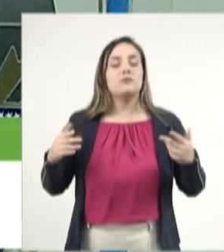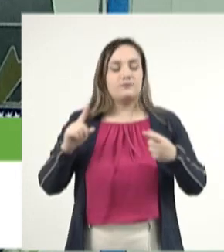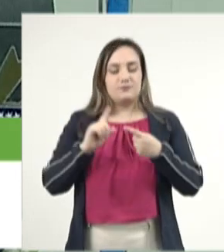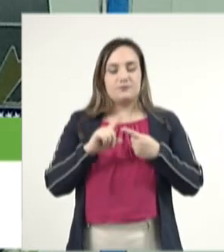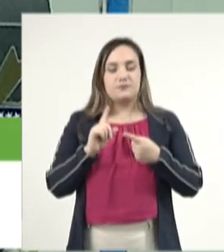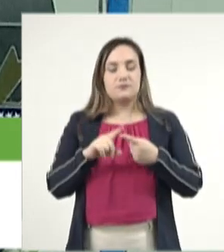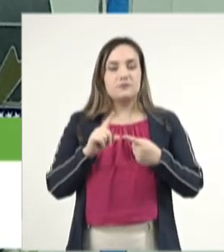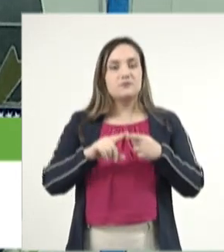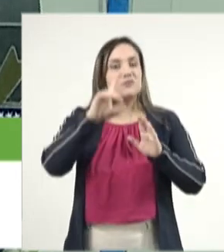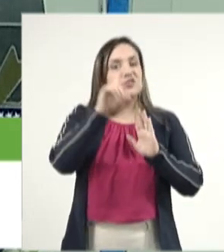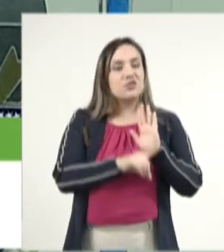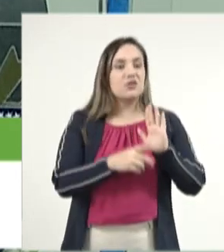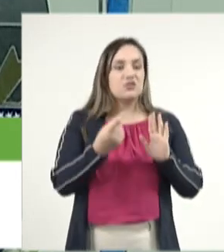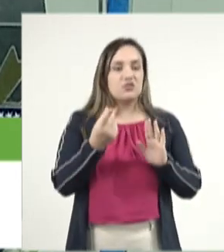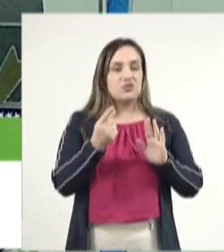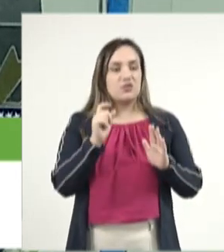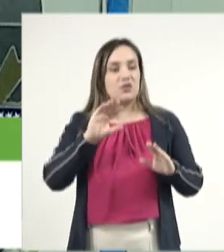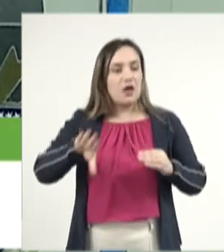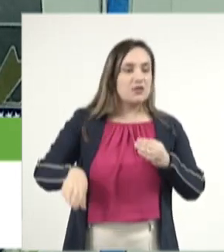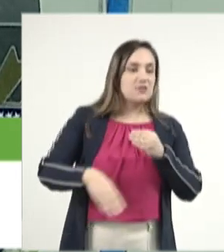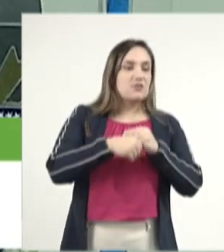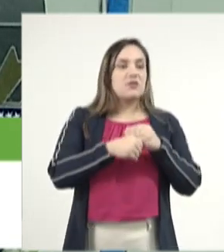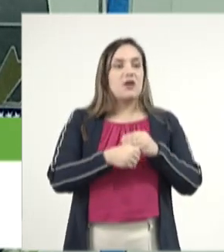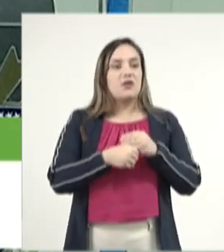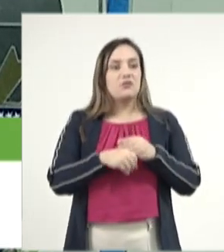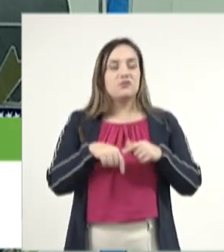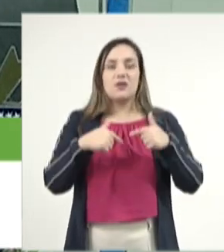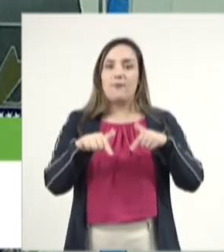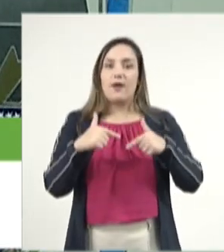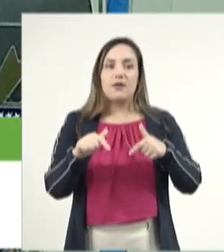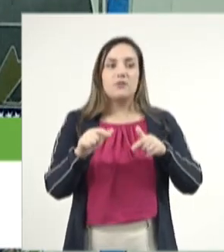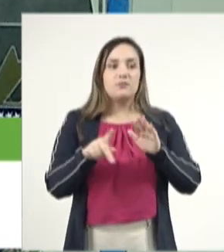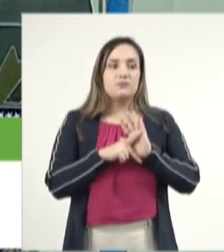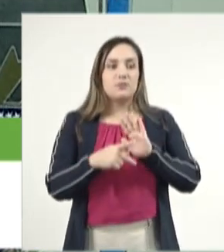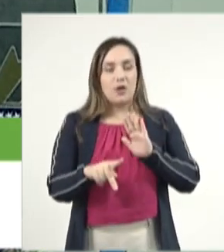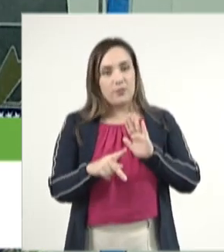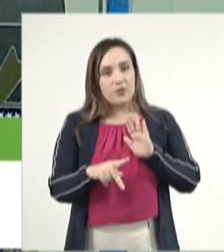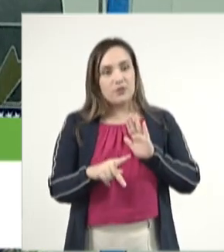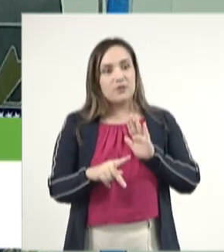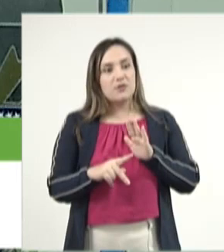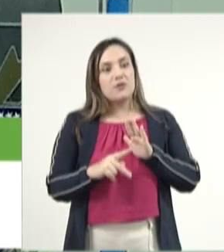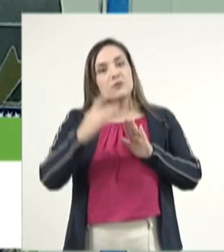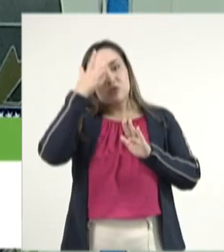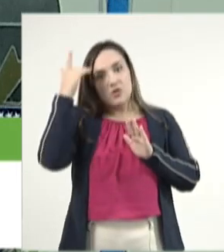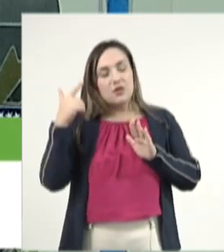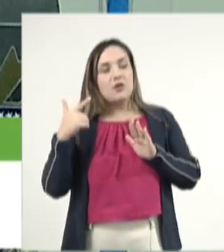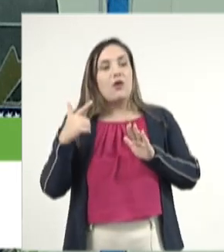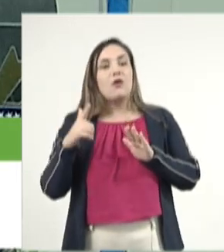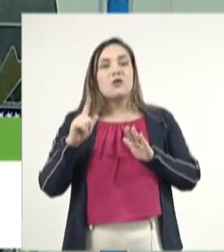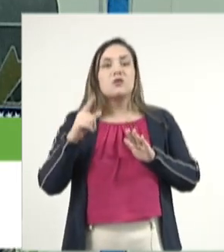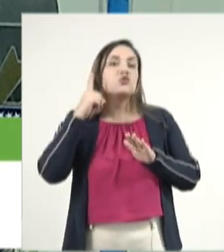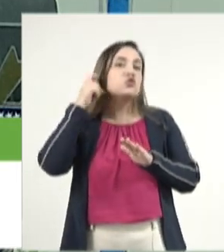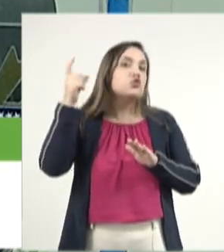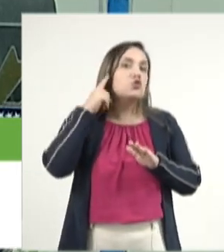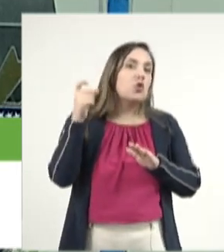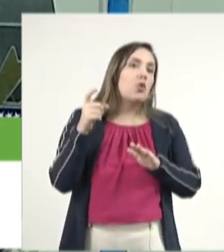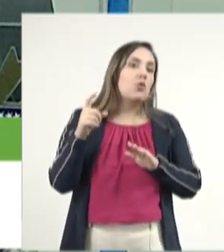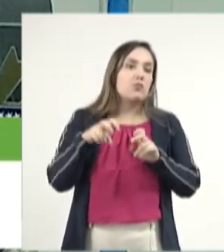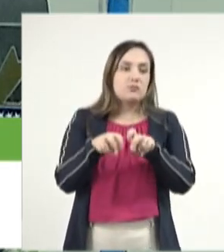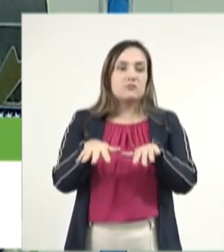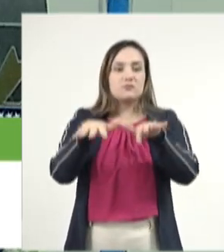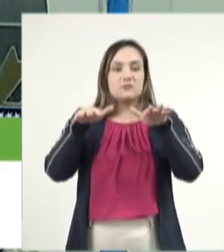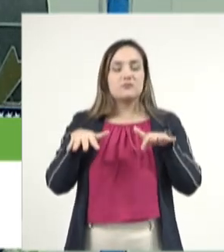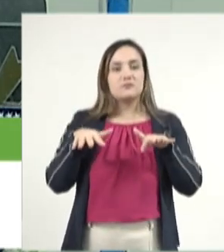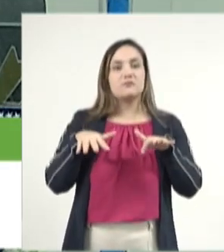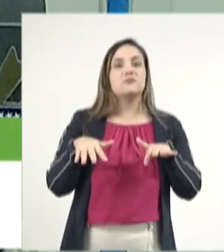o direito de recebimento do adicional de atividade específica também para os operadores de sonorização do plenário do Tribunal